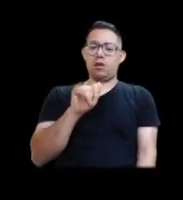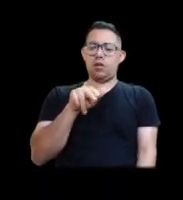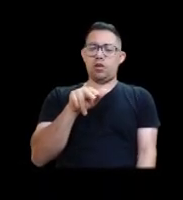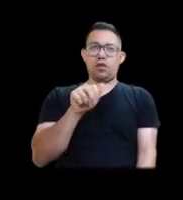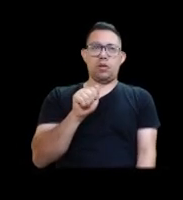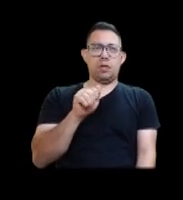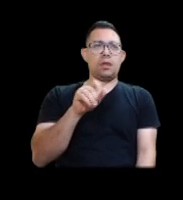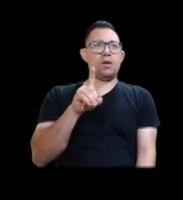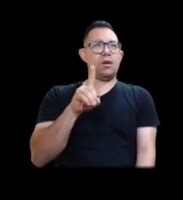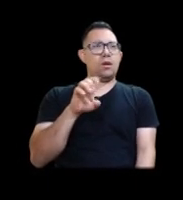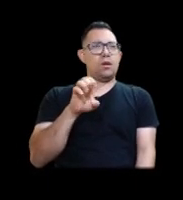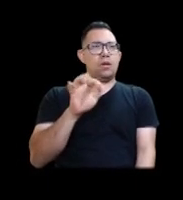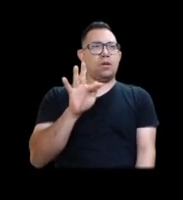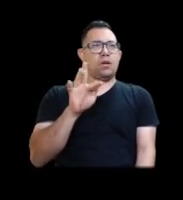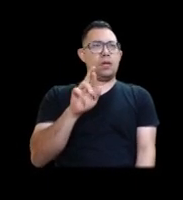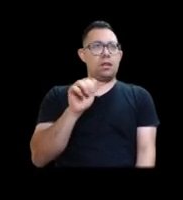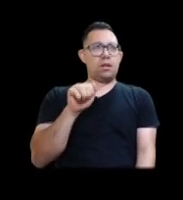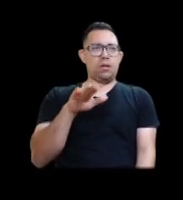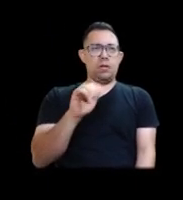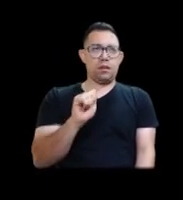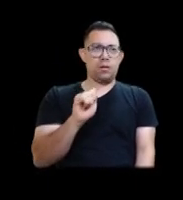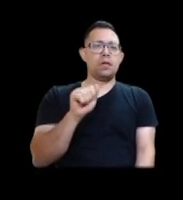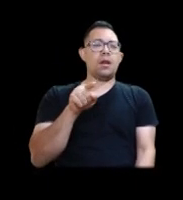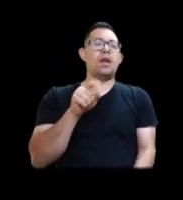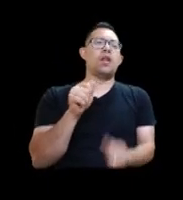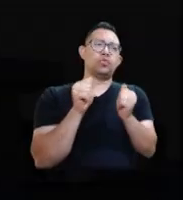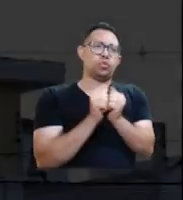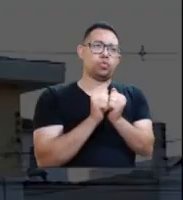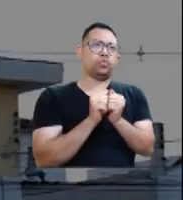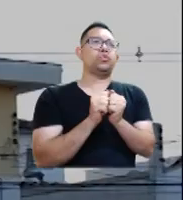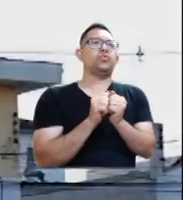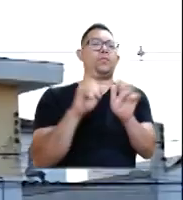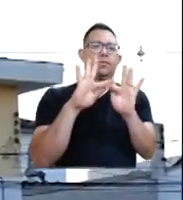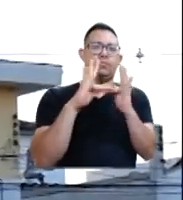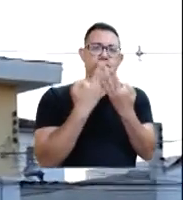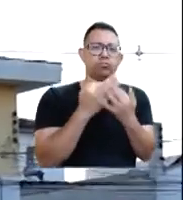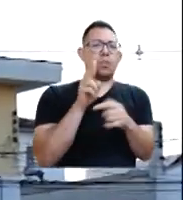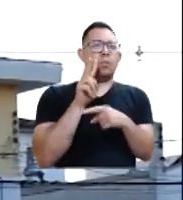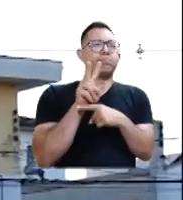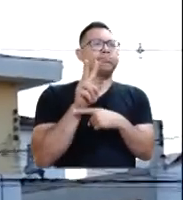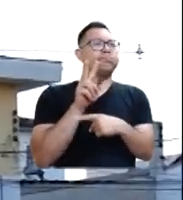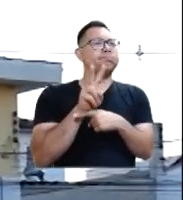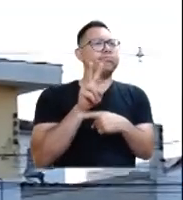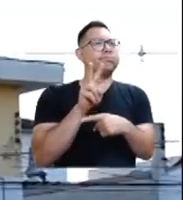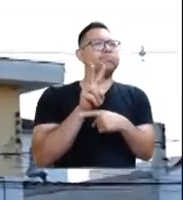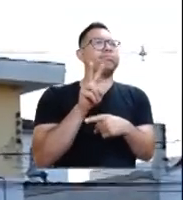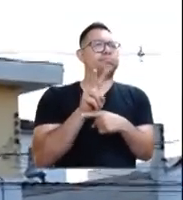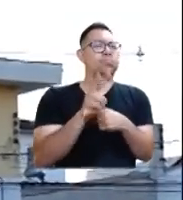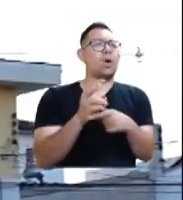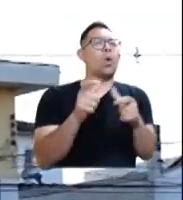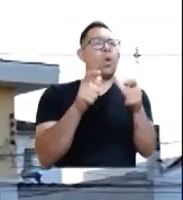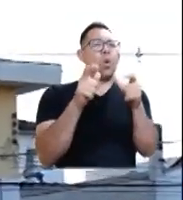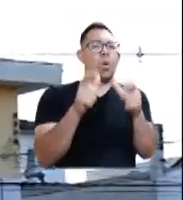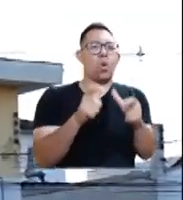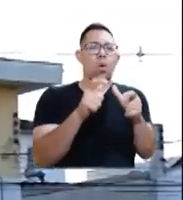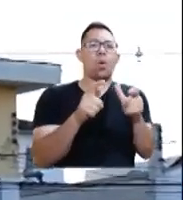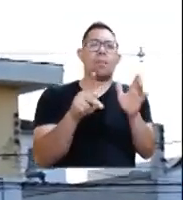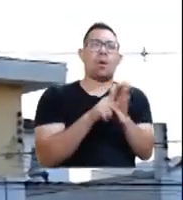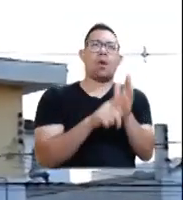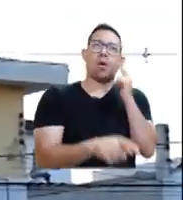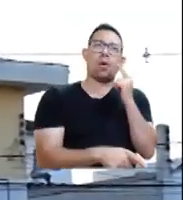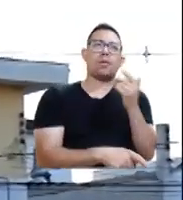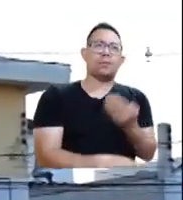marido e filhos e muita sensibilidade, cuidou carinhosamente da